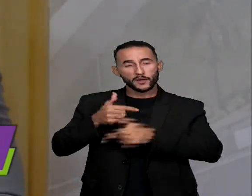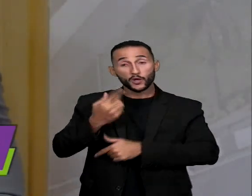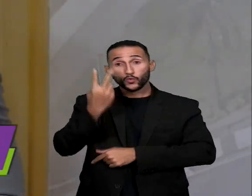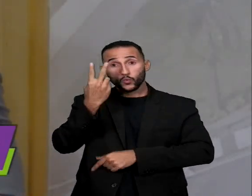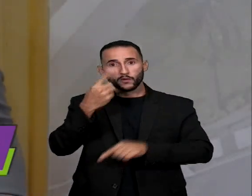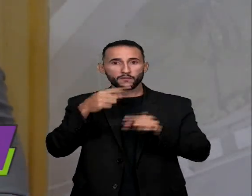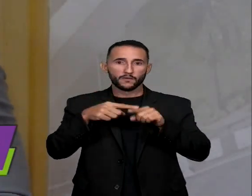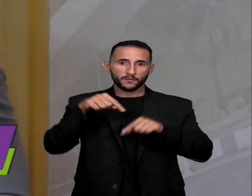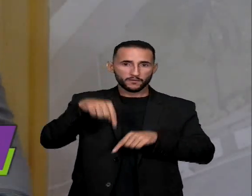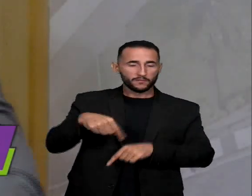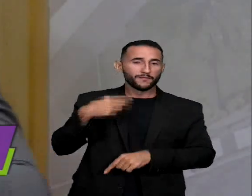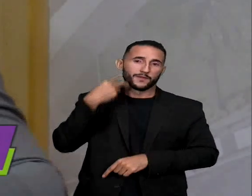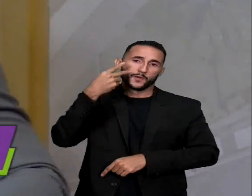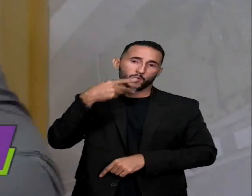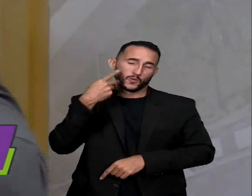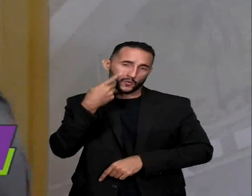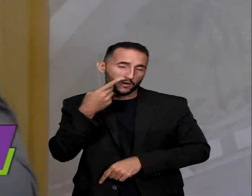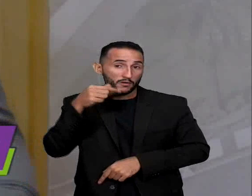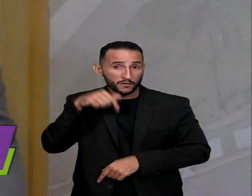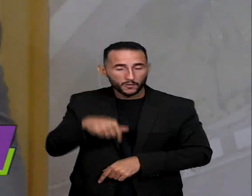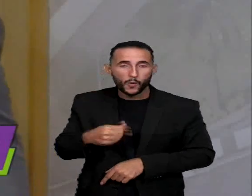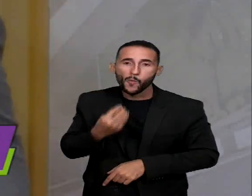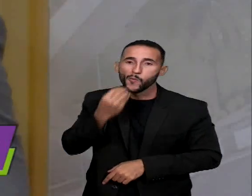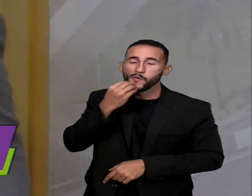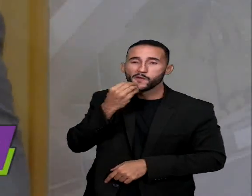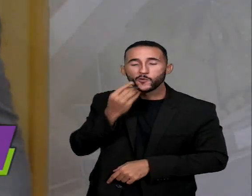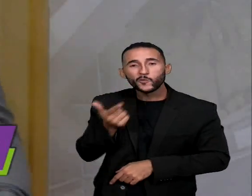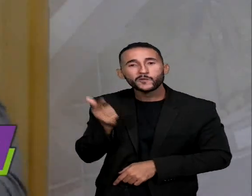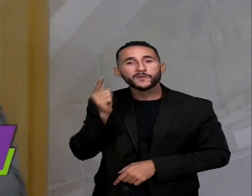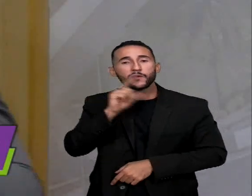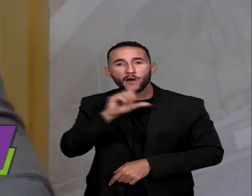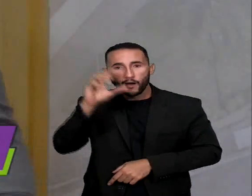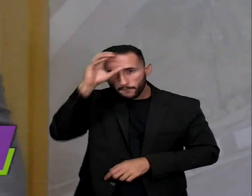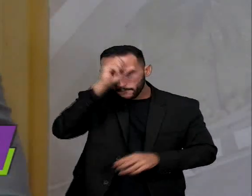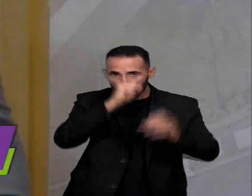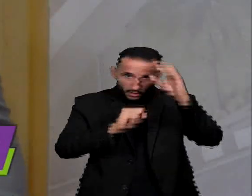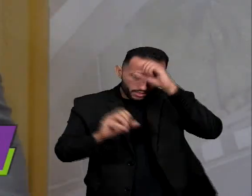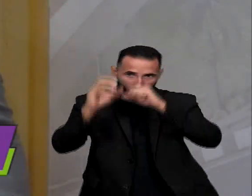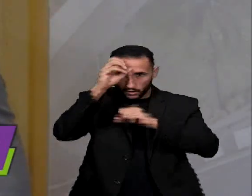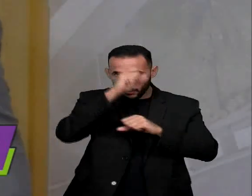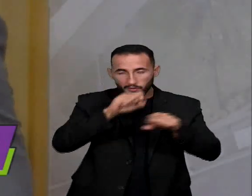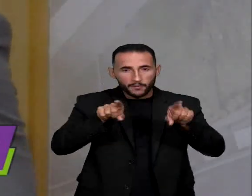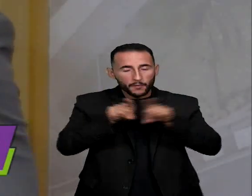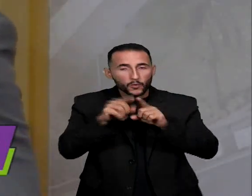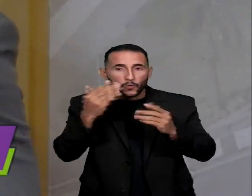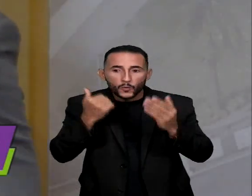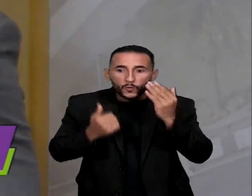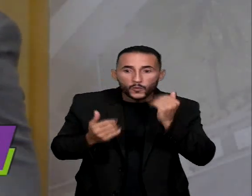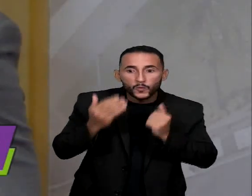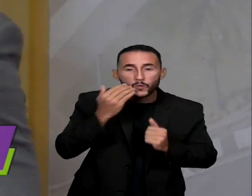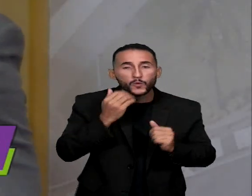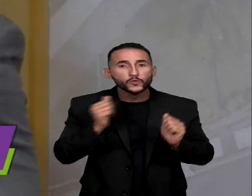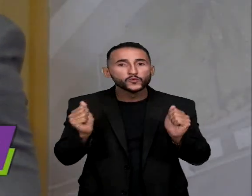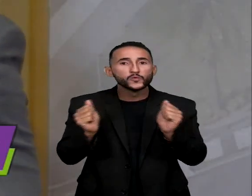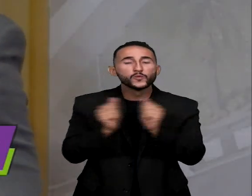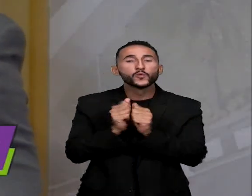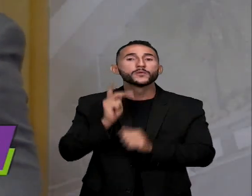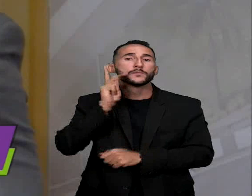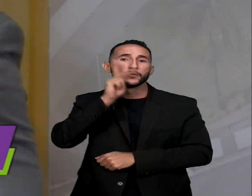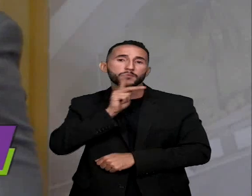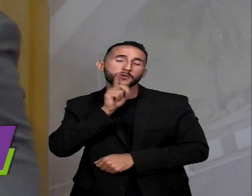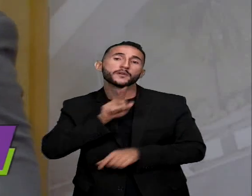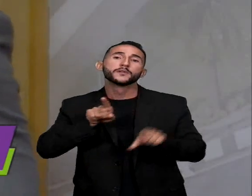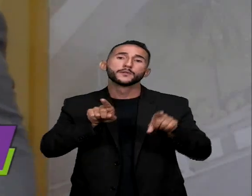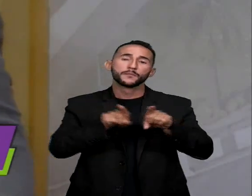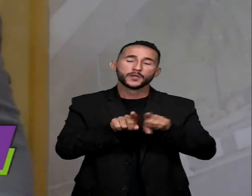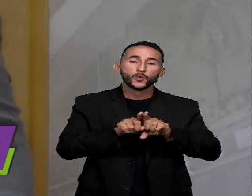Vereador e aprendi muito continuo aprendendo muito não somente com os parlamentares mas também com todos os servidores dessa